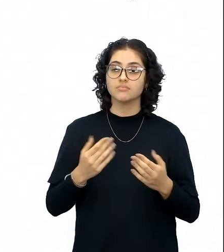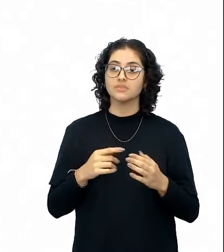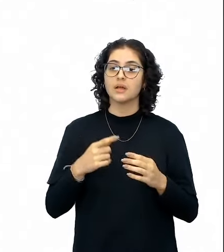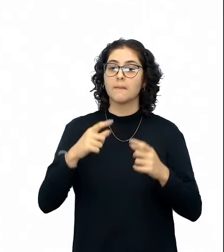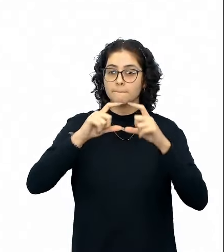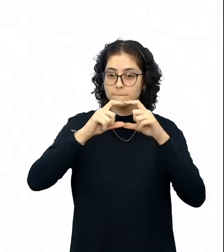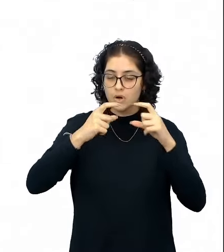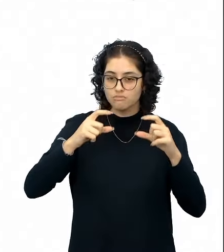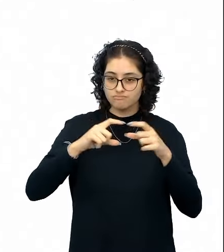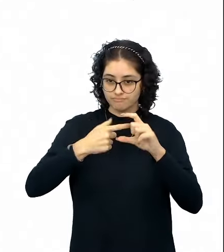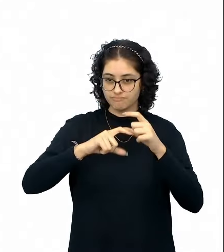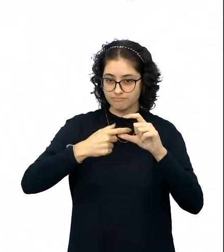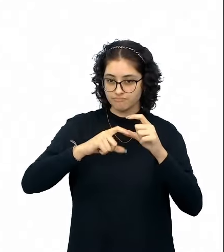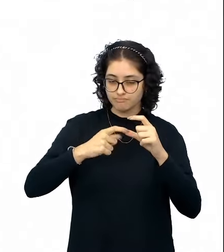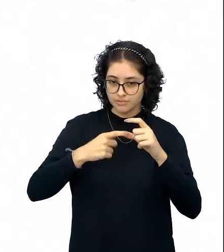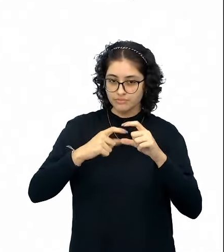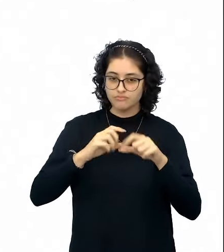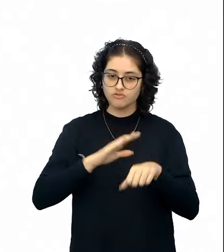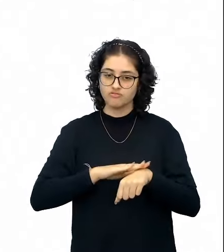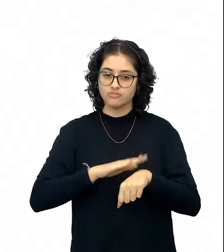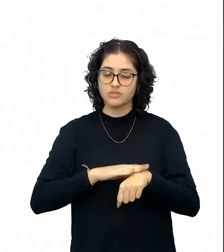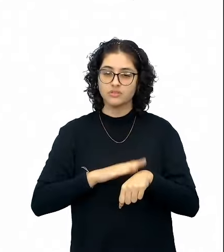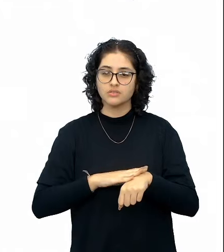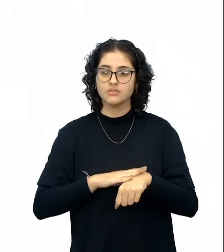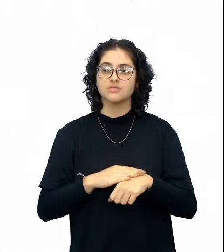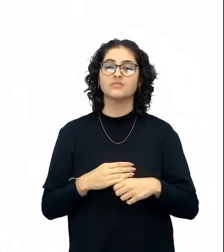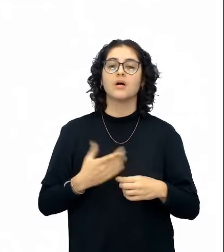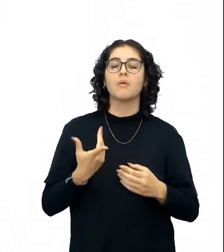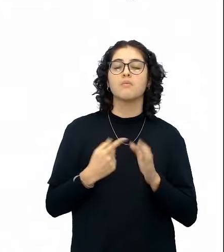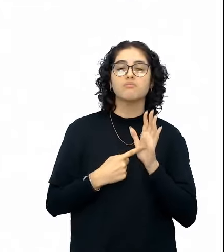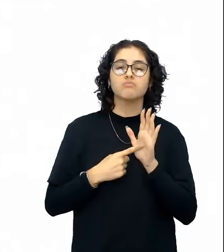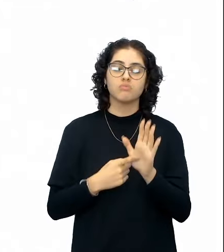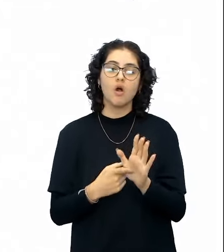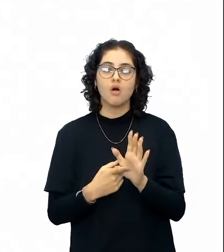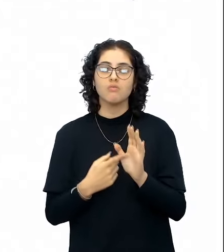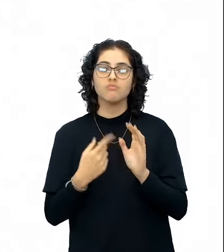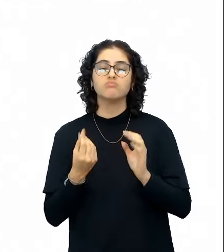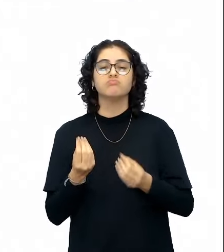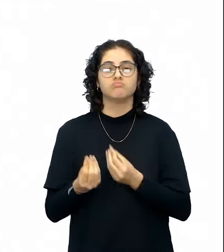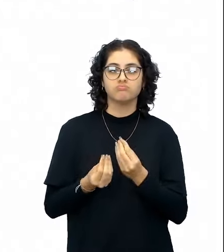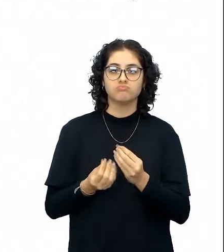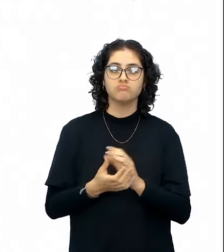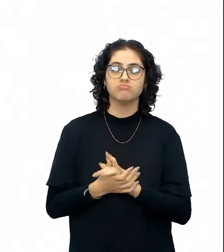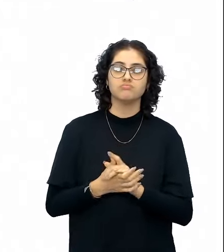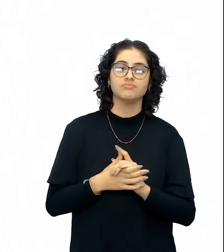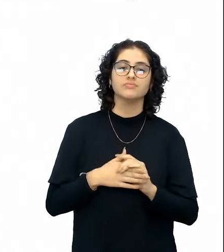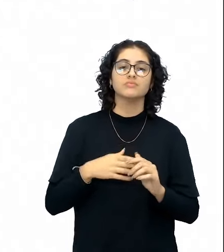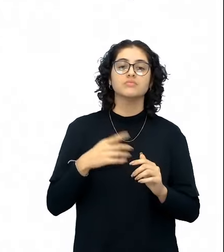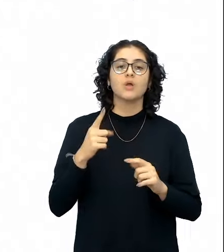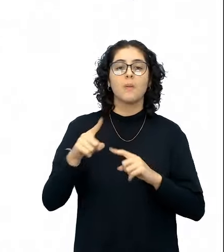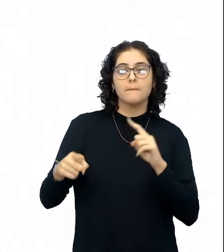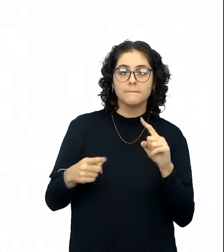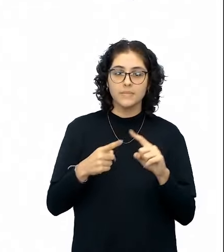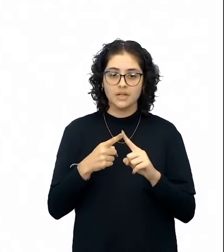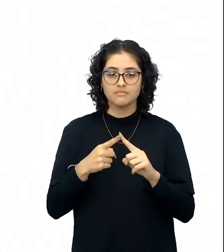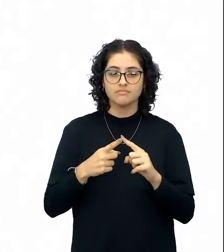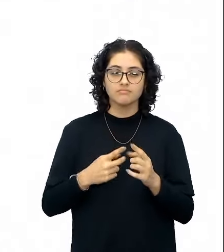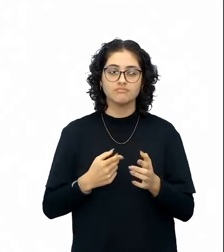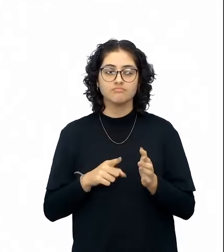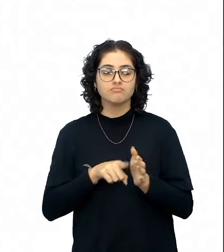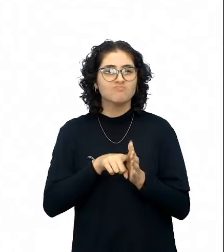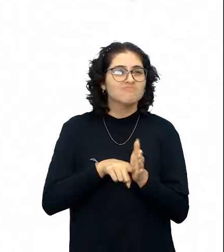memes como conscientização da reciclagem. Então, essa é uma proposta. Objetivo, buscar soluções para problemas